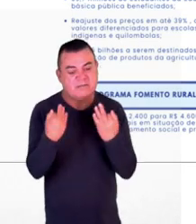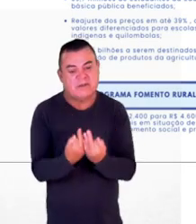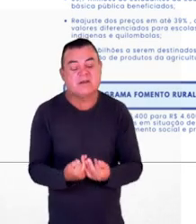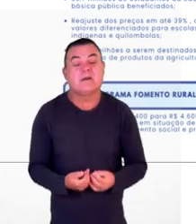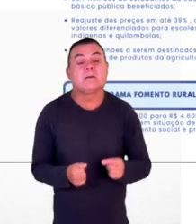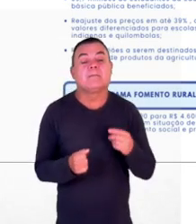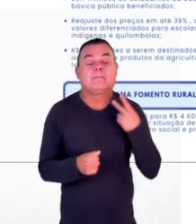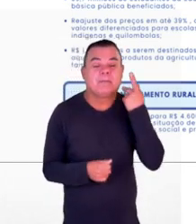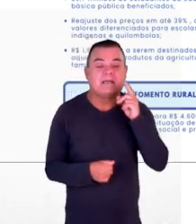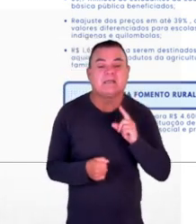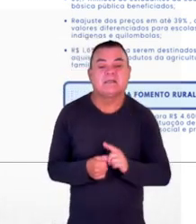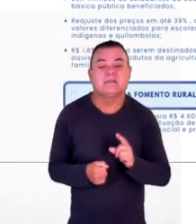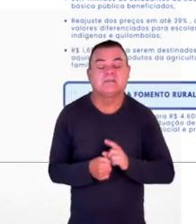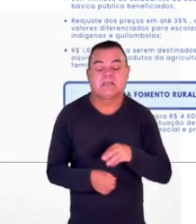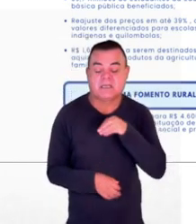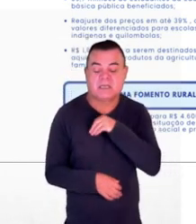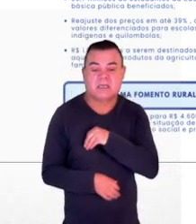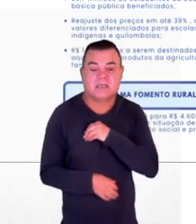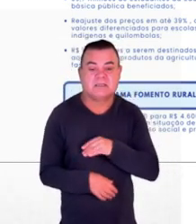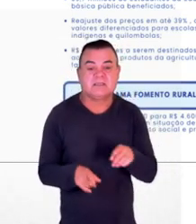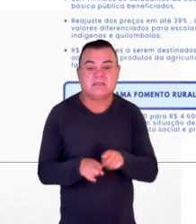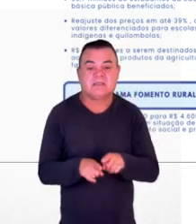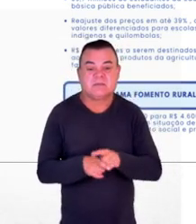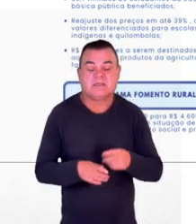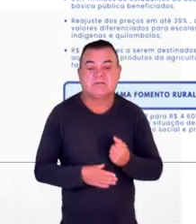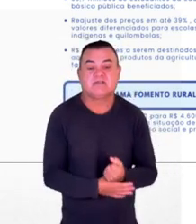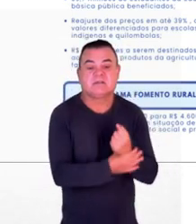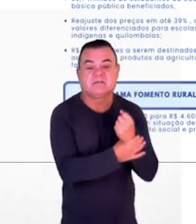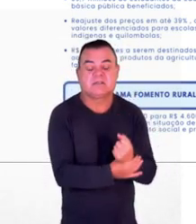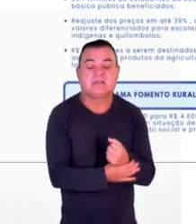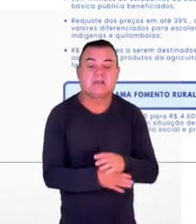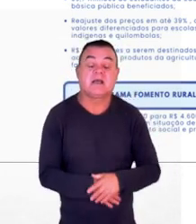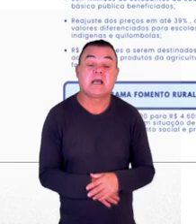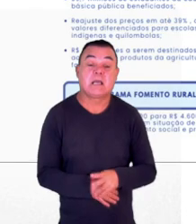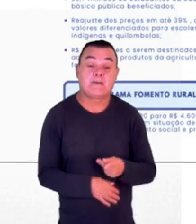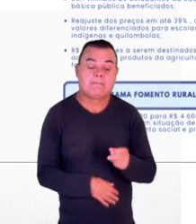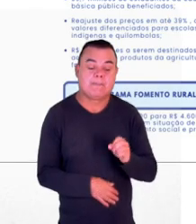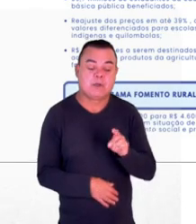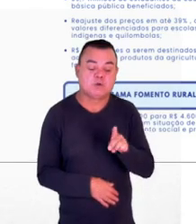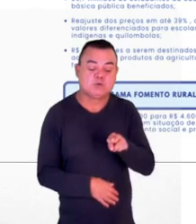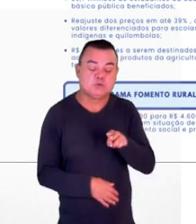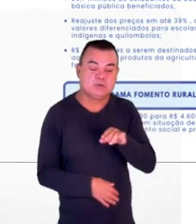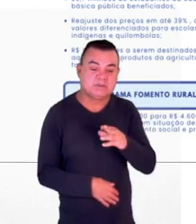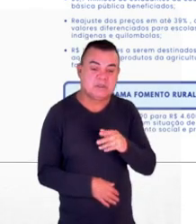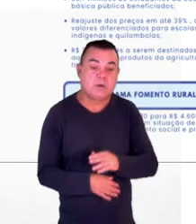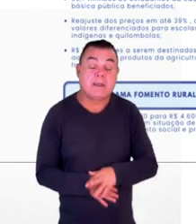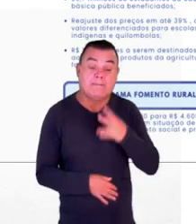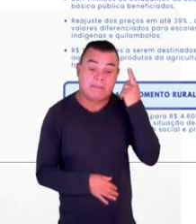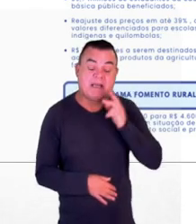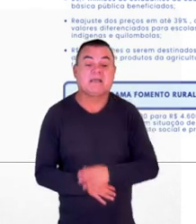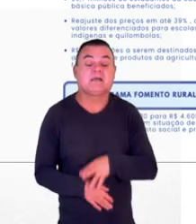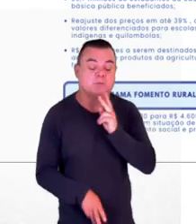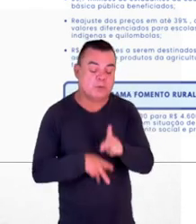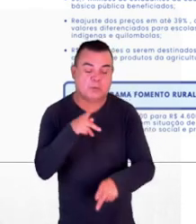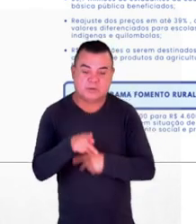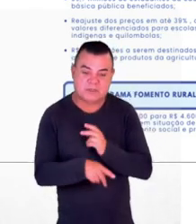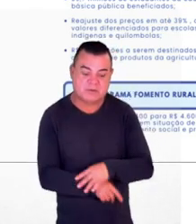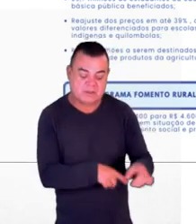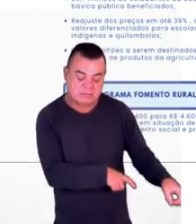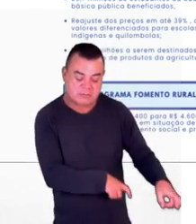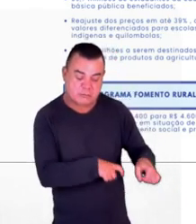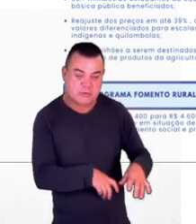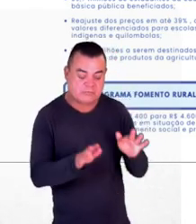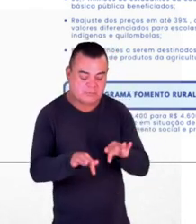renda também e garantir eh a o escoamento da produção para para populações agricultores e agricultoras